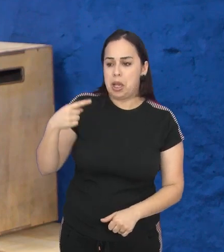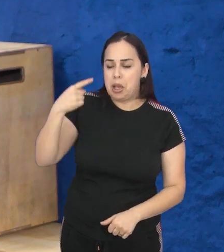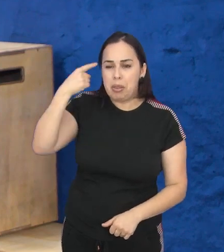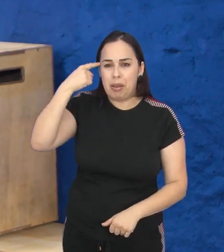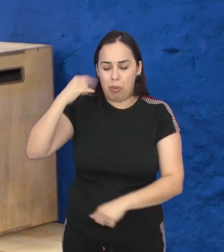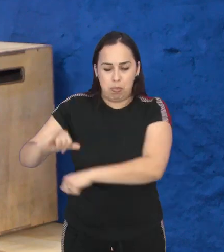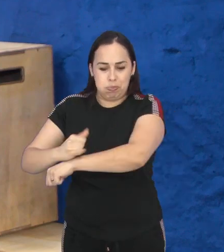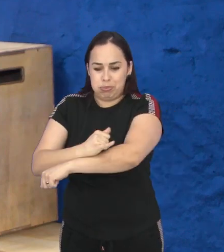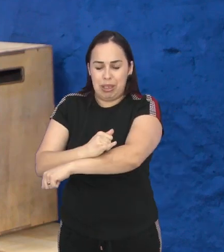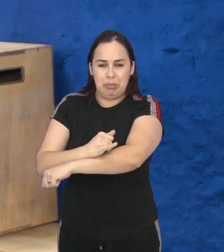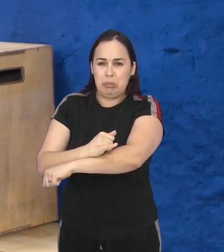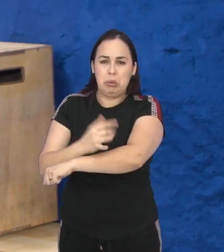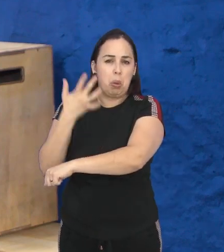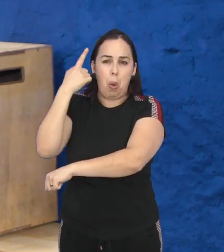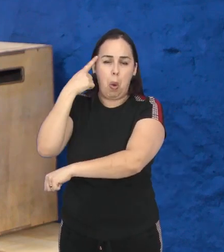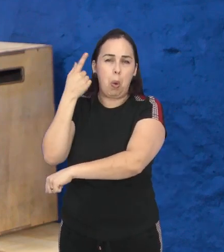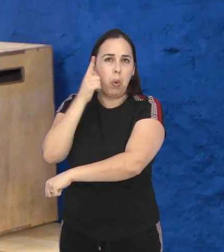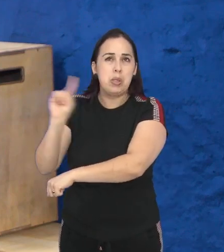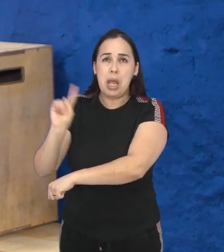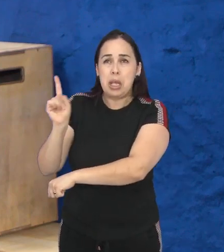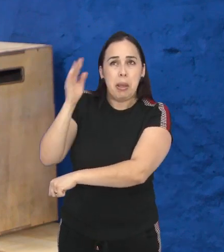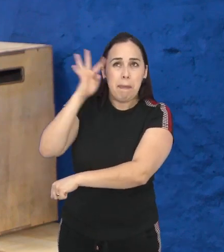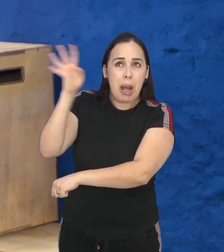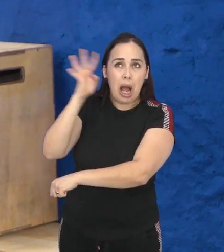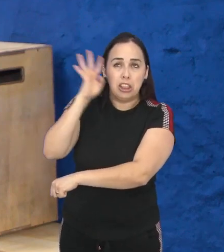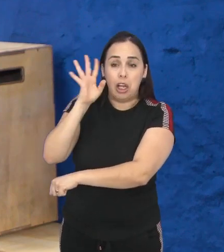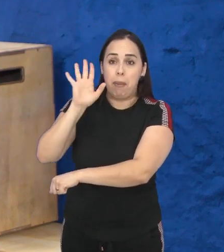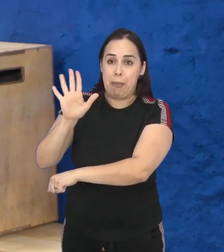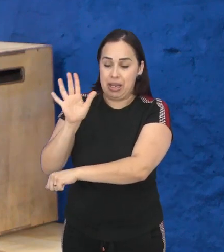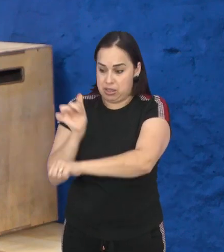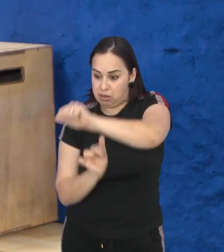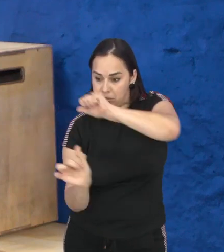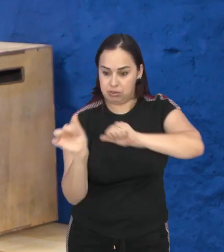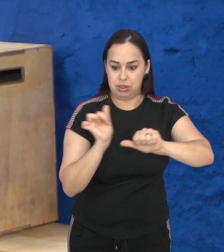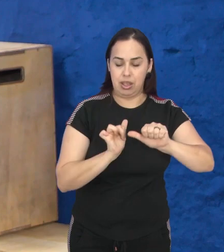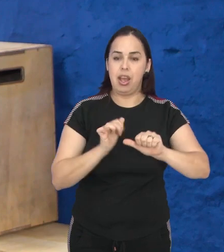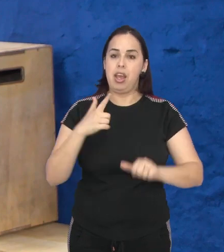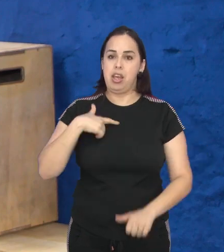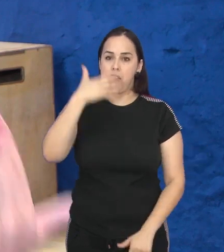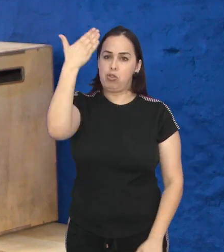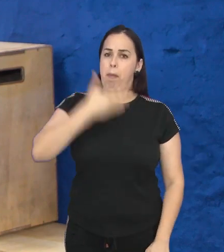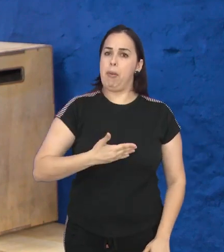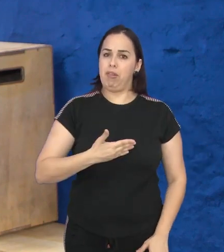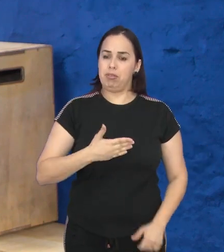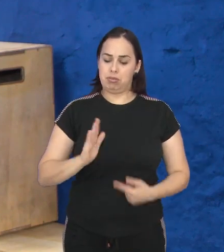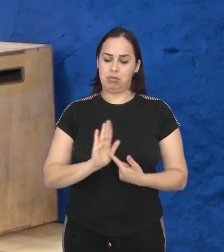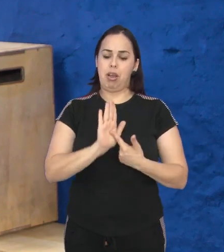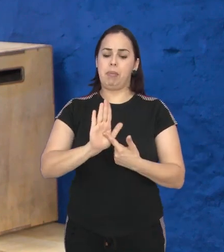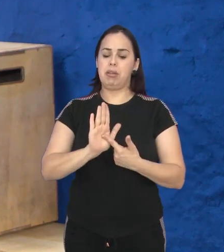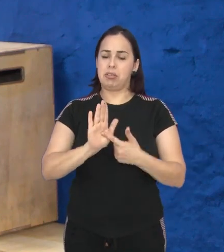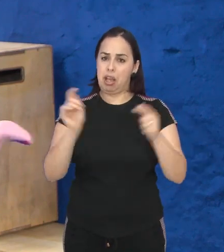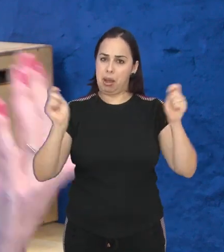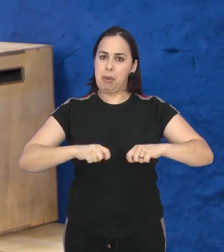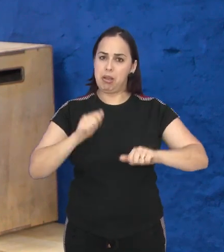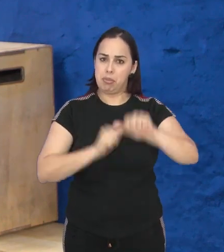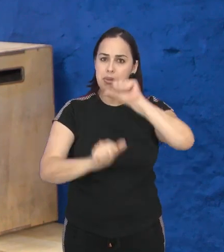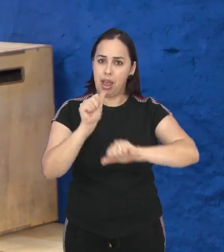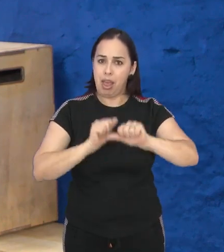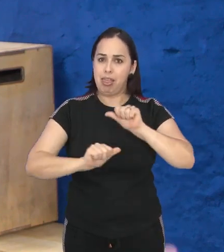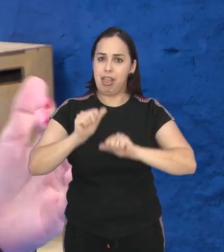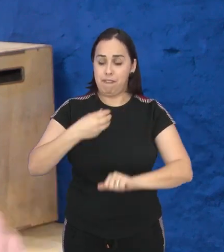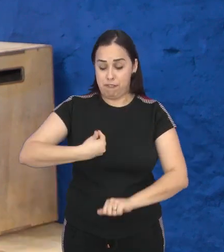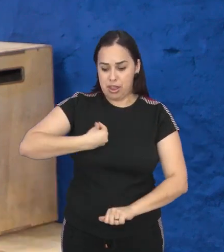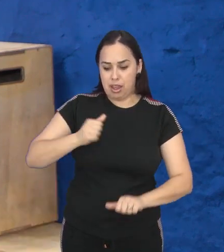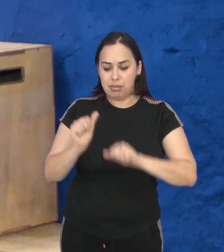quando a gente está nesse quadro a gente não vê não tem perspectiva de vida né mas eu sou prova disso que é possível